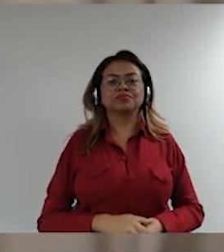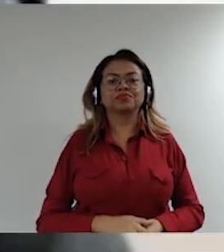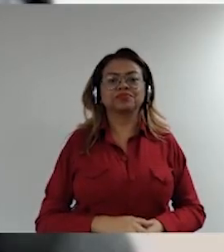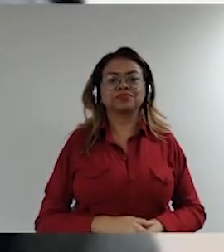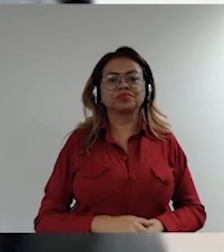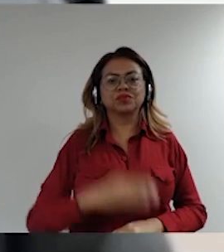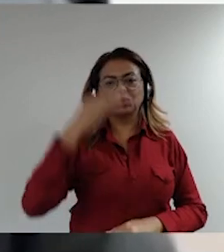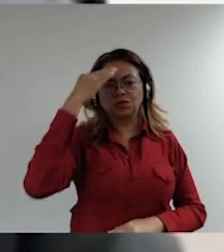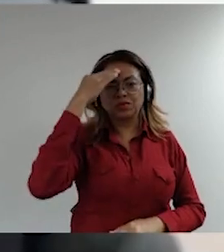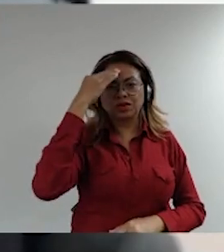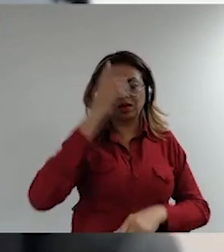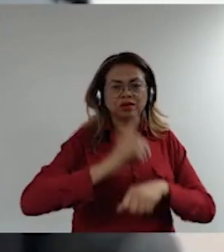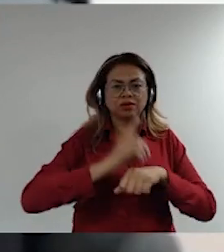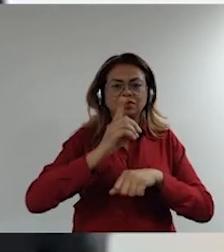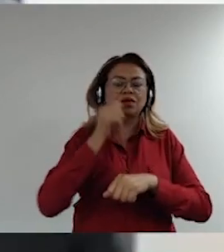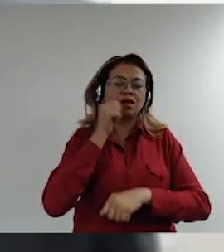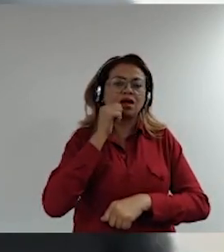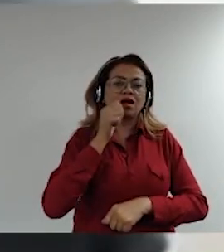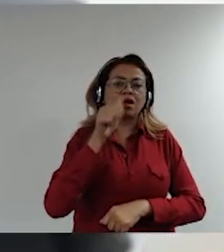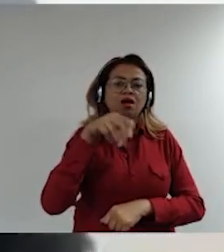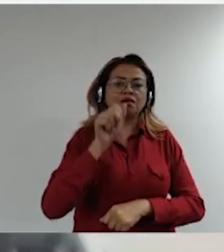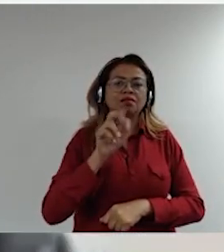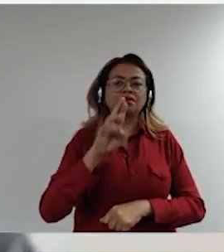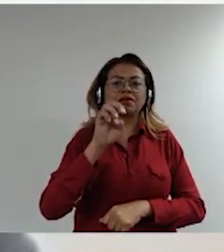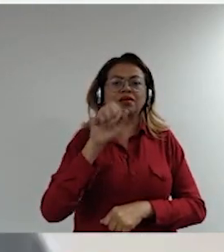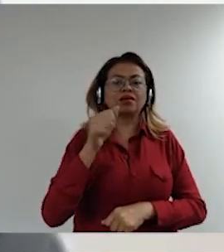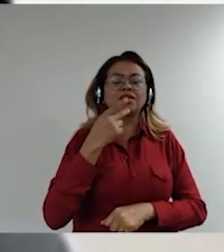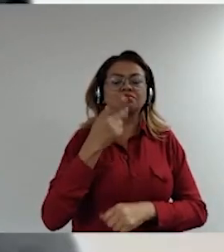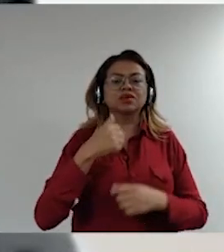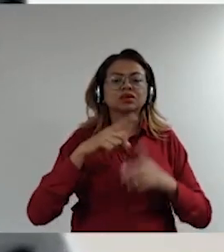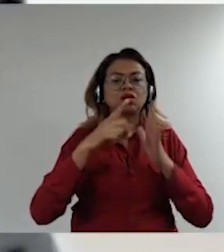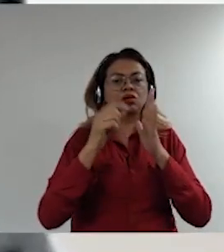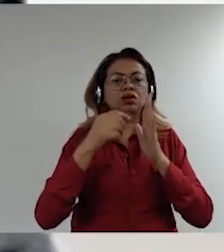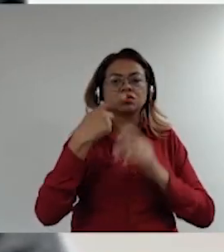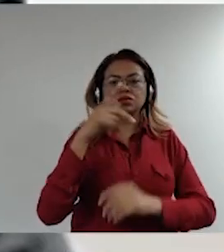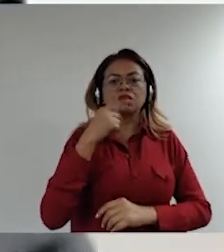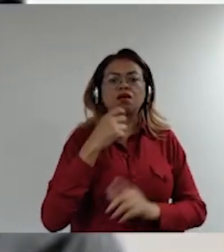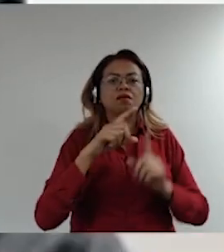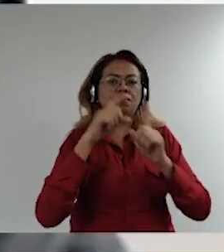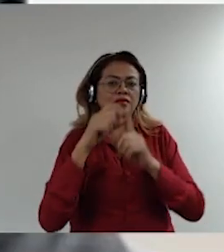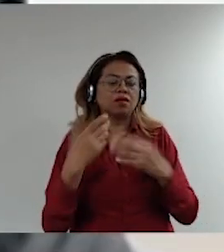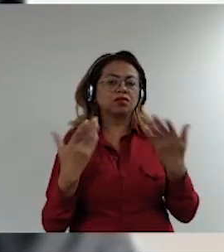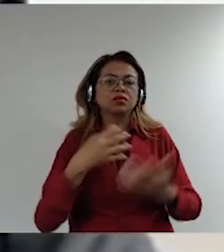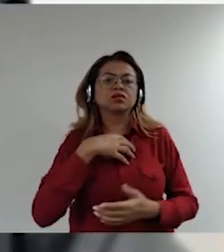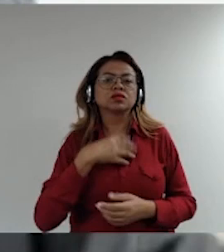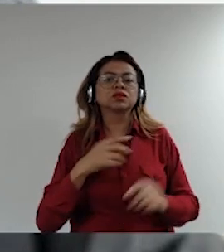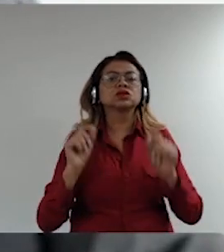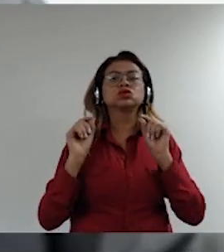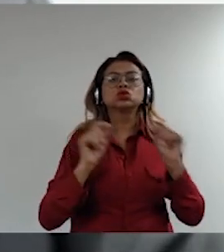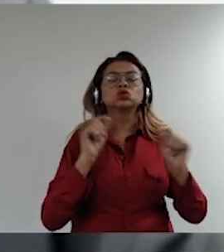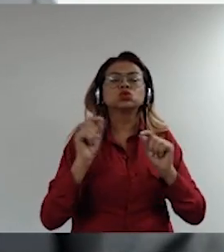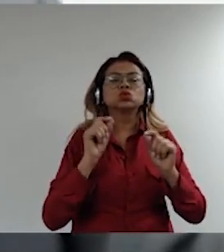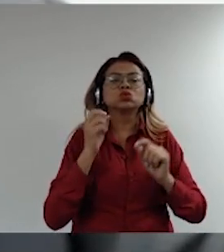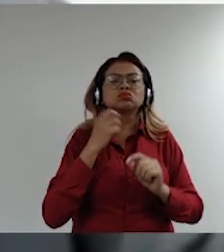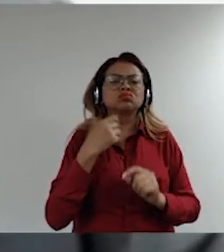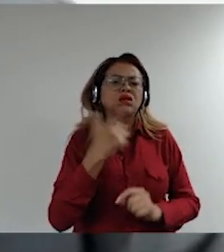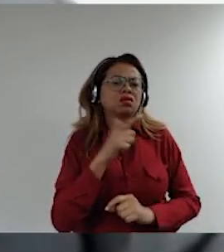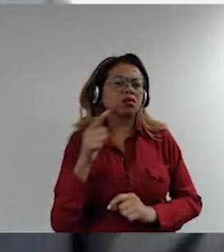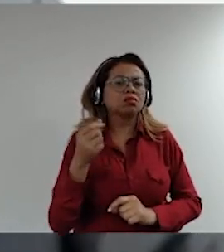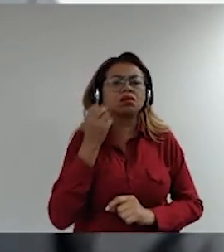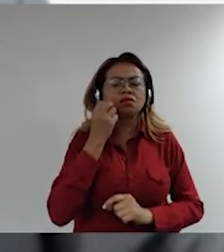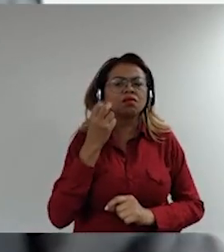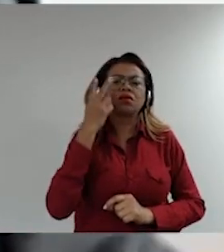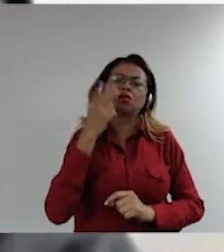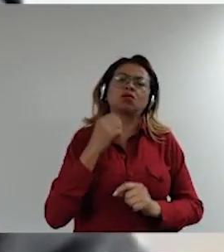Obrigado, doutora Andréia. E com destaque a sua fala no sentido da possível vergonha, né, em termos